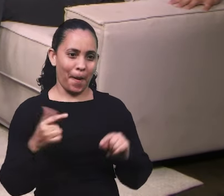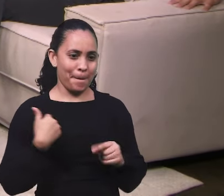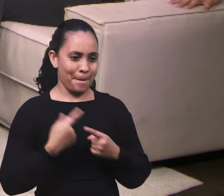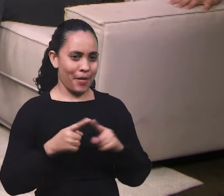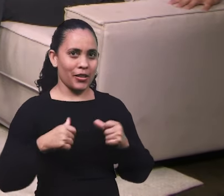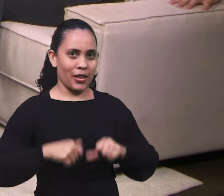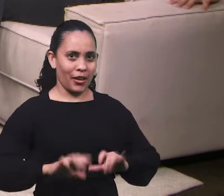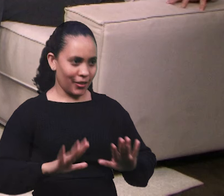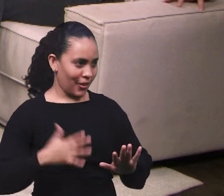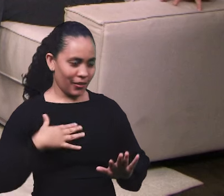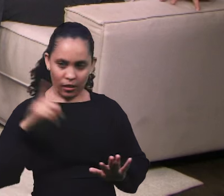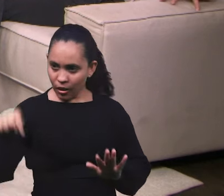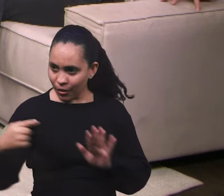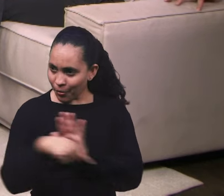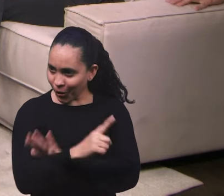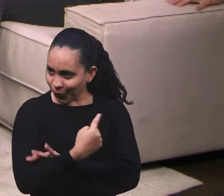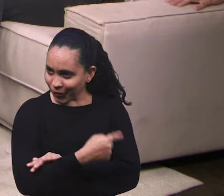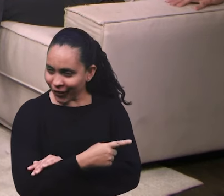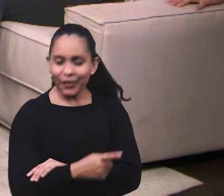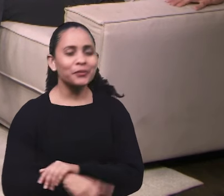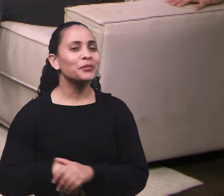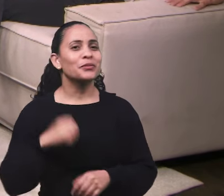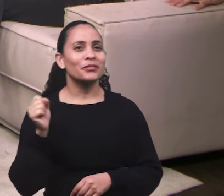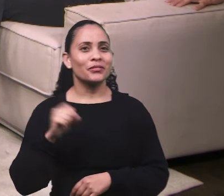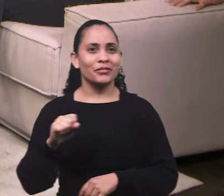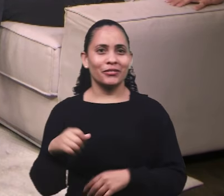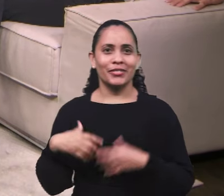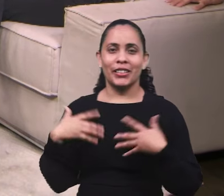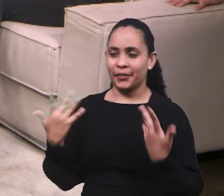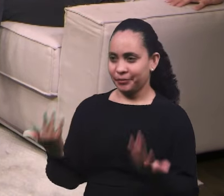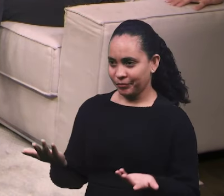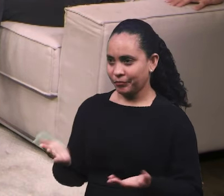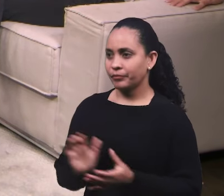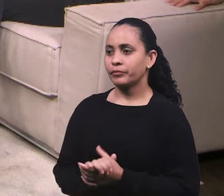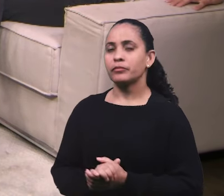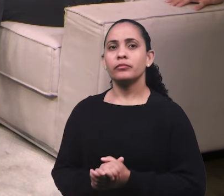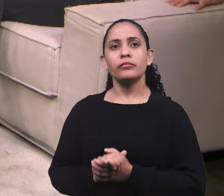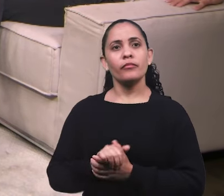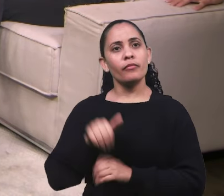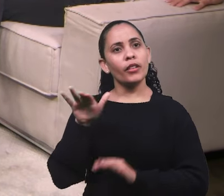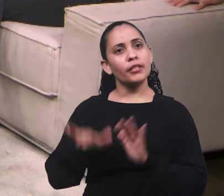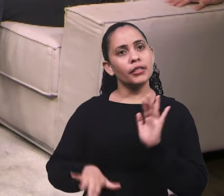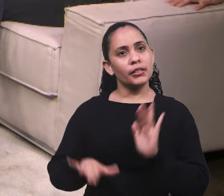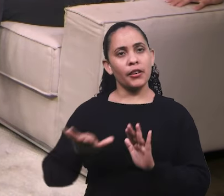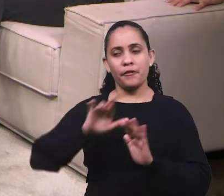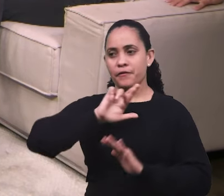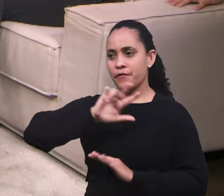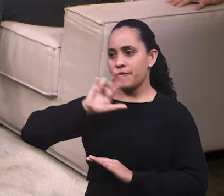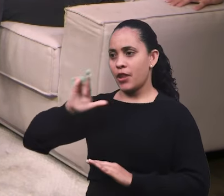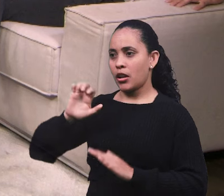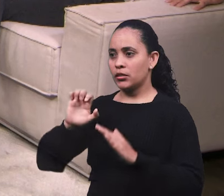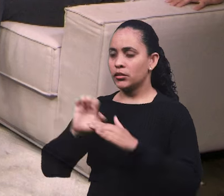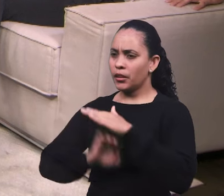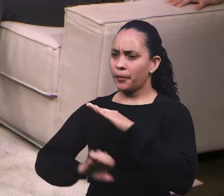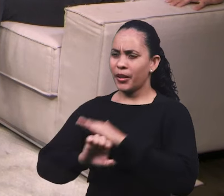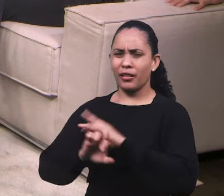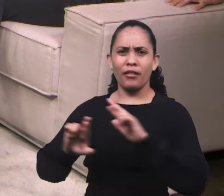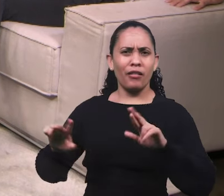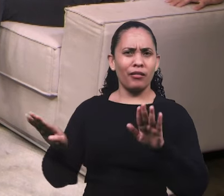Terra, essa é a pergunta. Exatamente. Empreendedor. Existem momentos, assim, já tive várias empresas, já fechei outras,